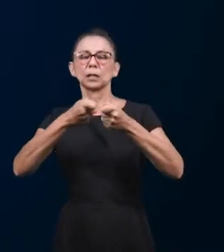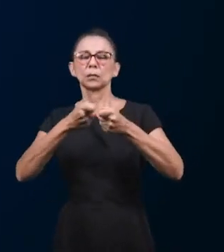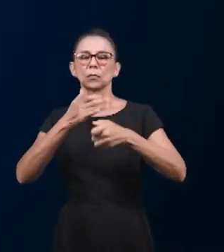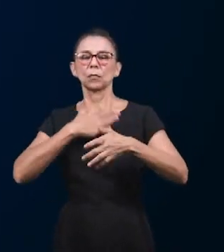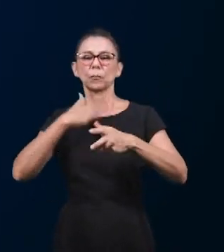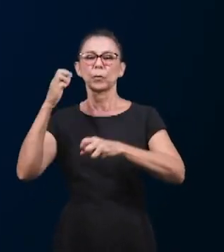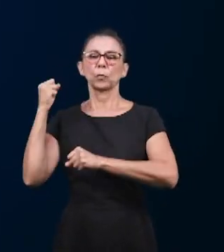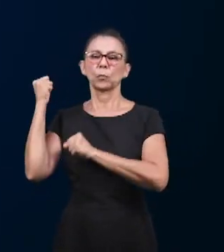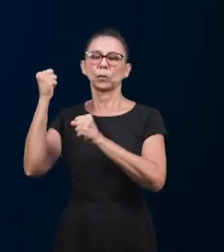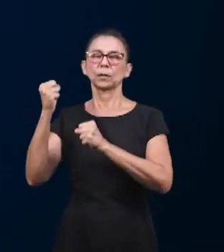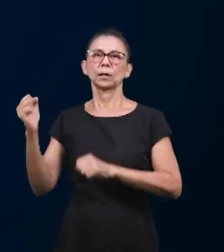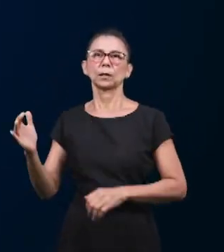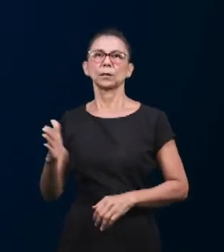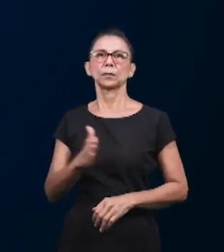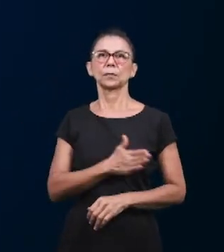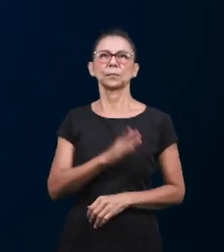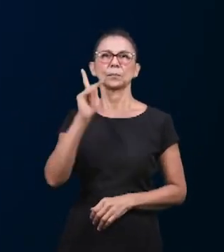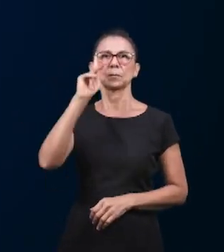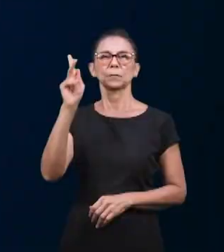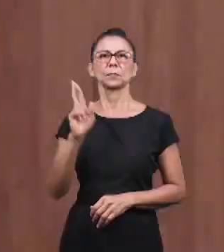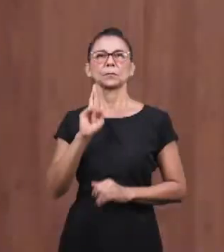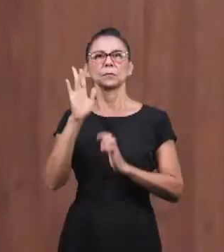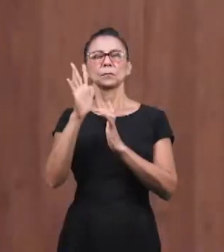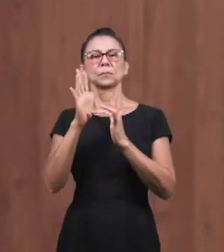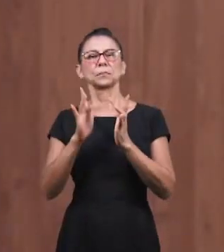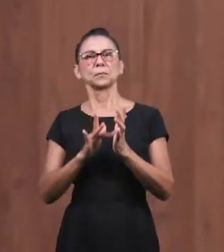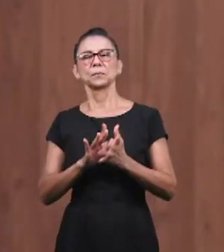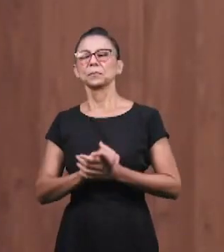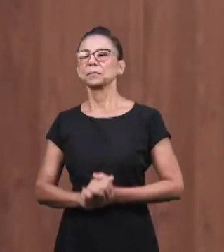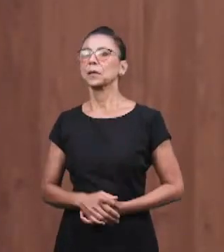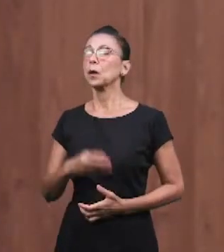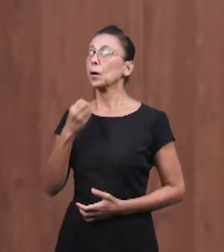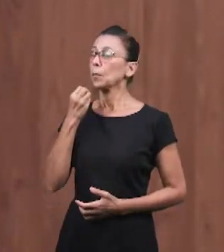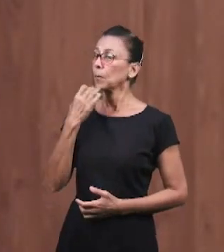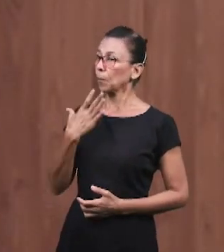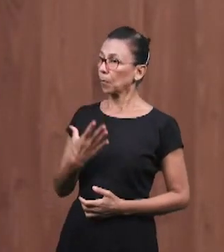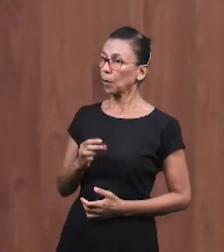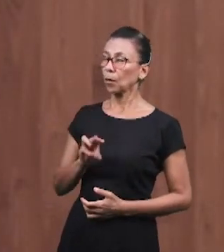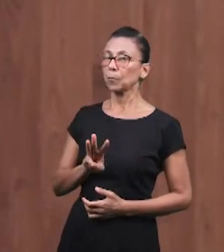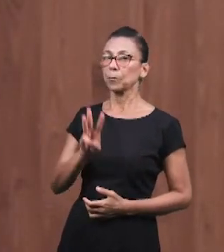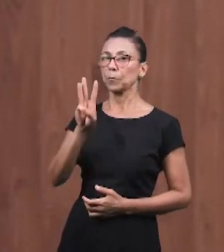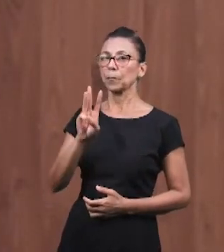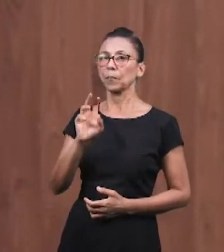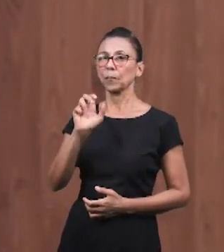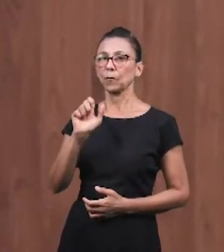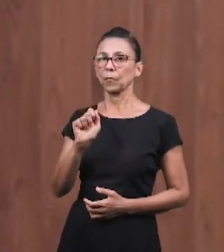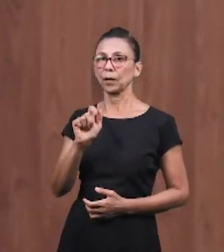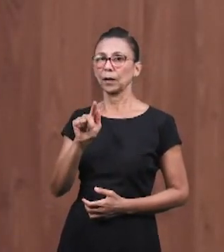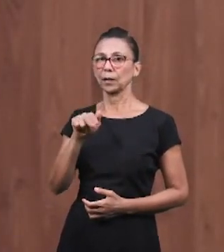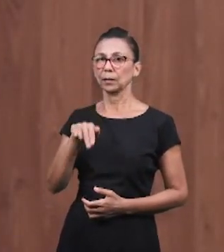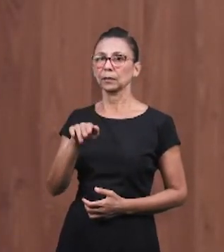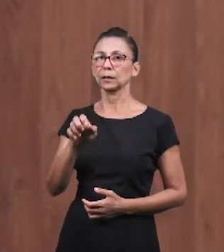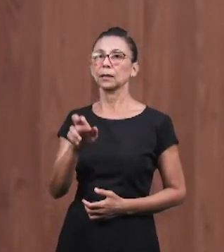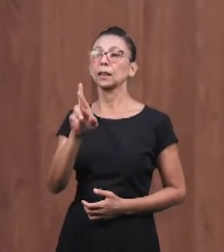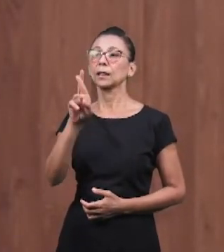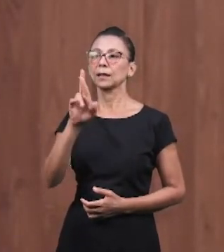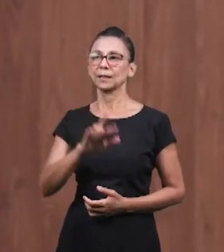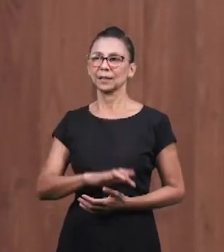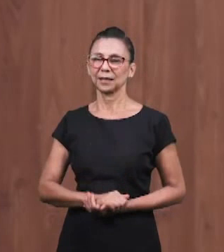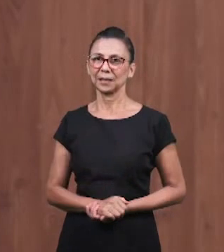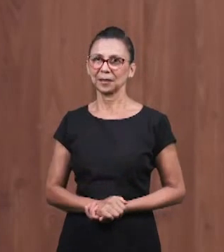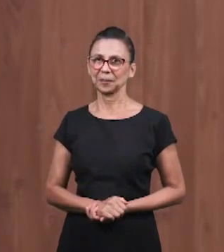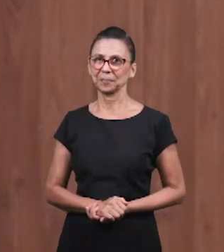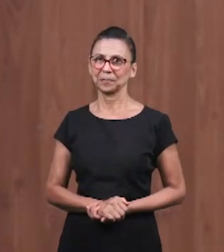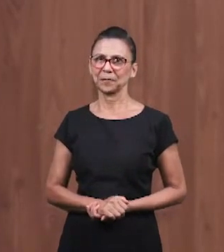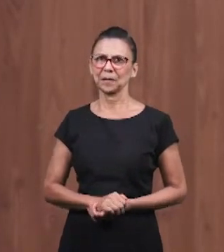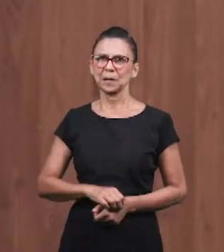mãos. Amém. A paz do Senhor Jesus. Muito bem, Wagner, sua colocação muito bem feita com relação à questão de perto da